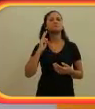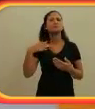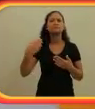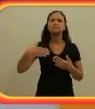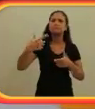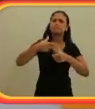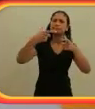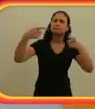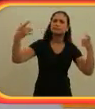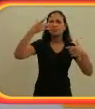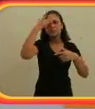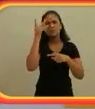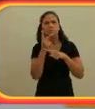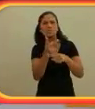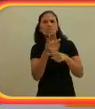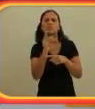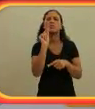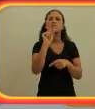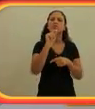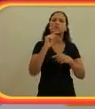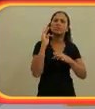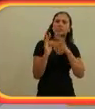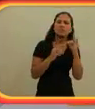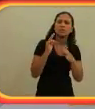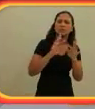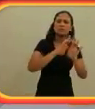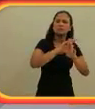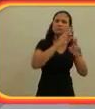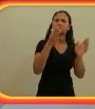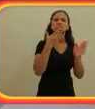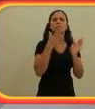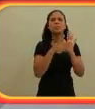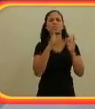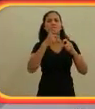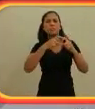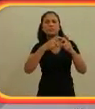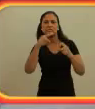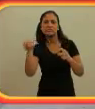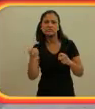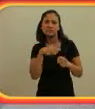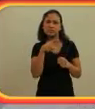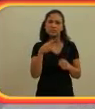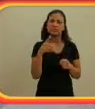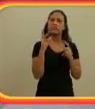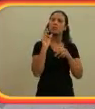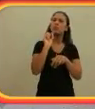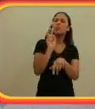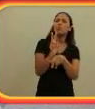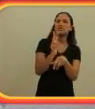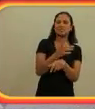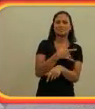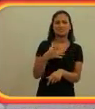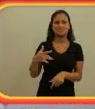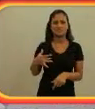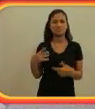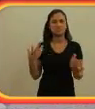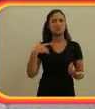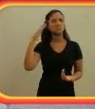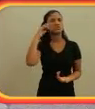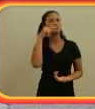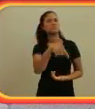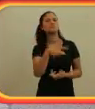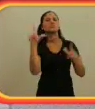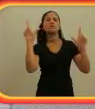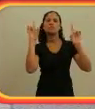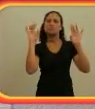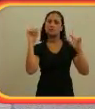cada vez mais pessoas estão buscando tratamentos diferentes da medicina convencional para cuidar da saúde. Pensando nisso, o programa